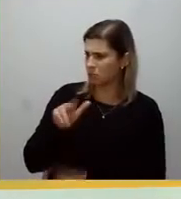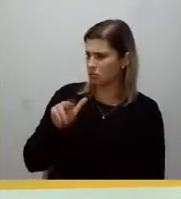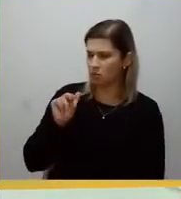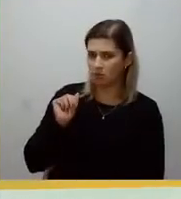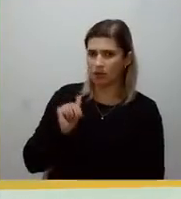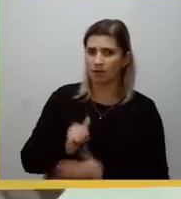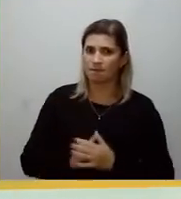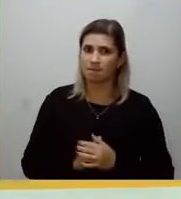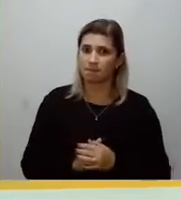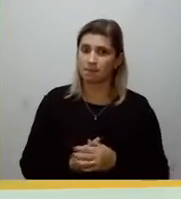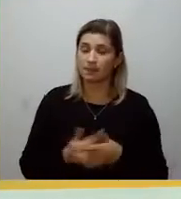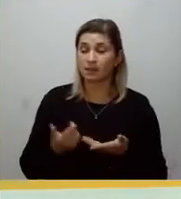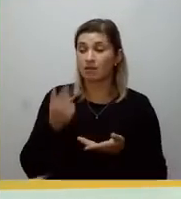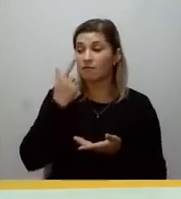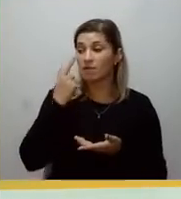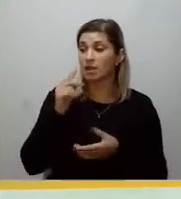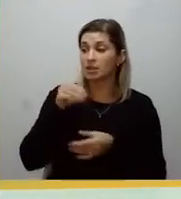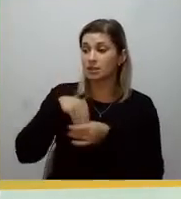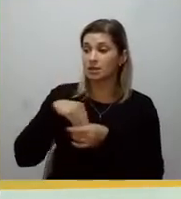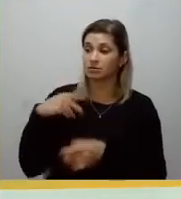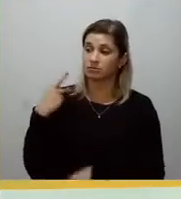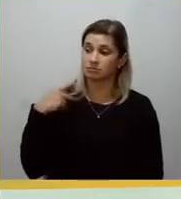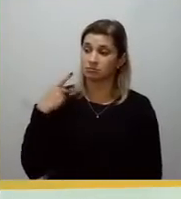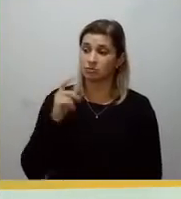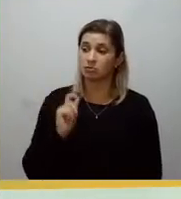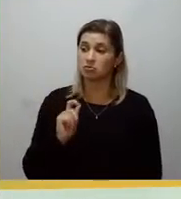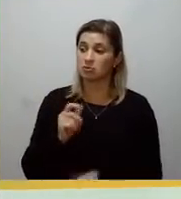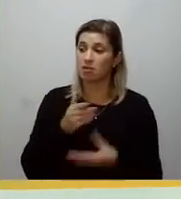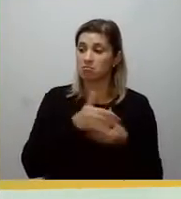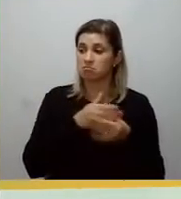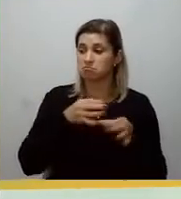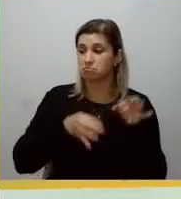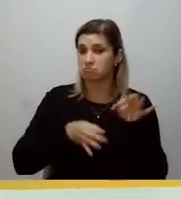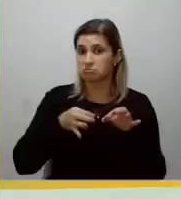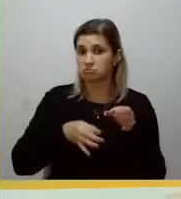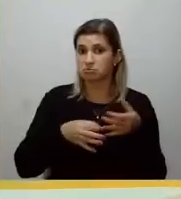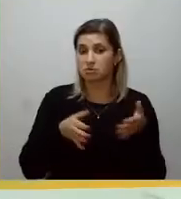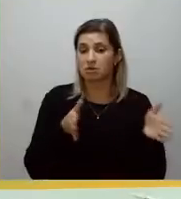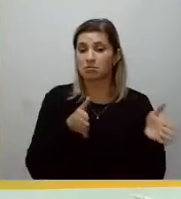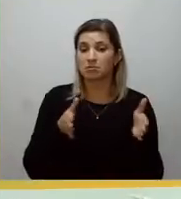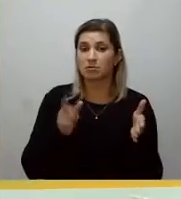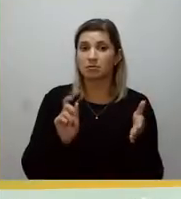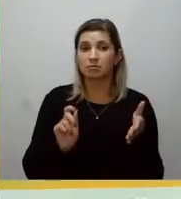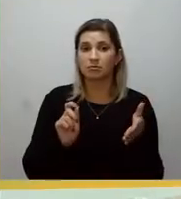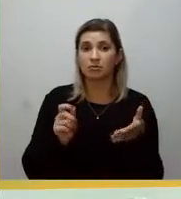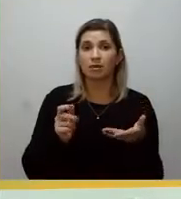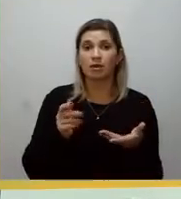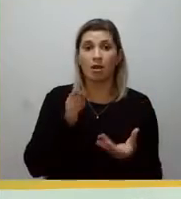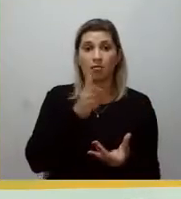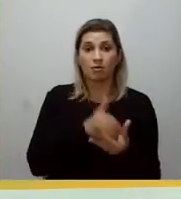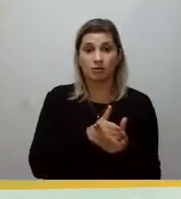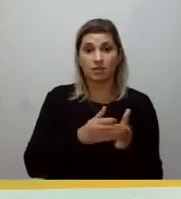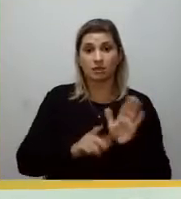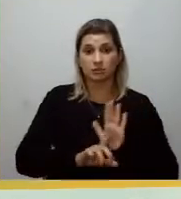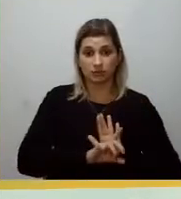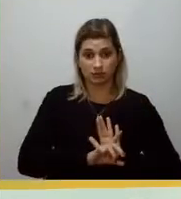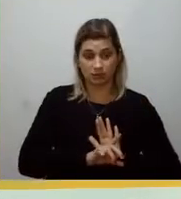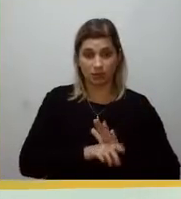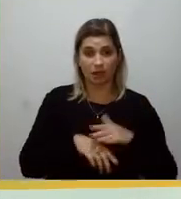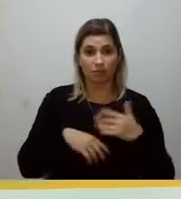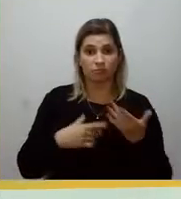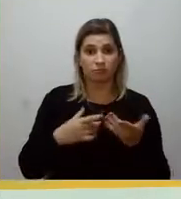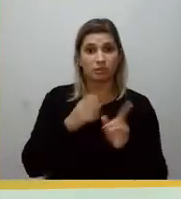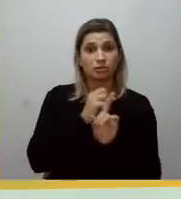da procuradoria quais foram os fundamentos jurídicos e os encaminhamentos adotados à época para tornar o processo legal. A sociedade